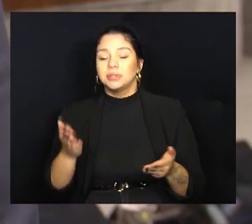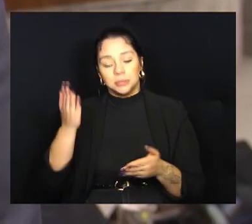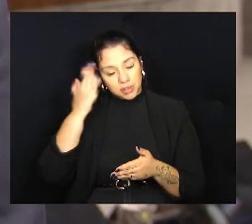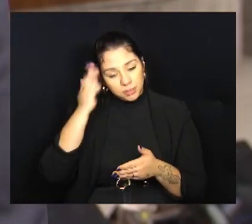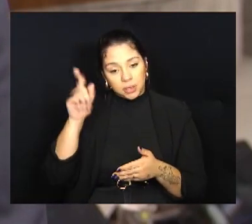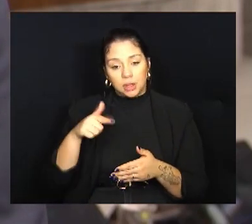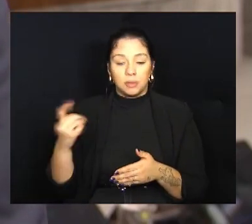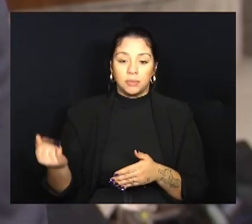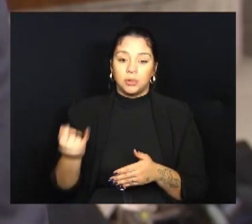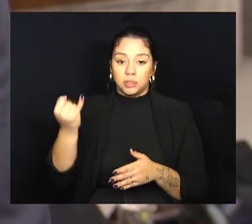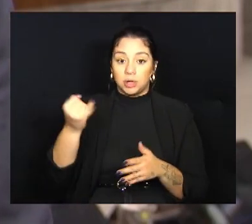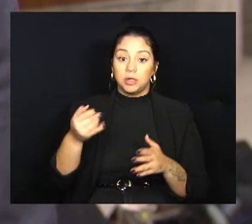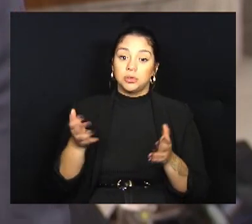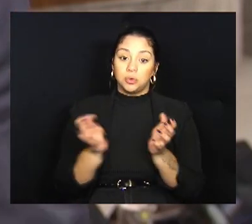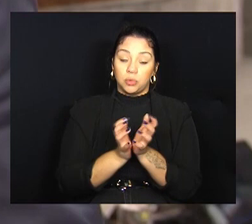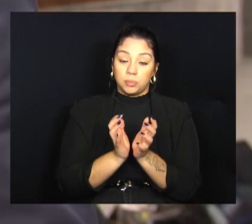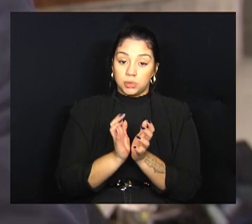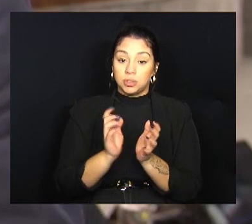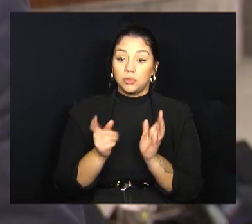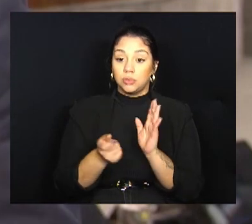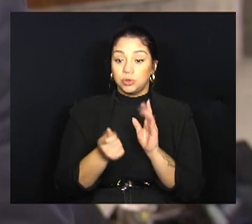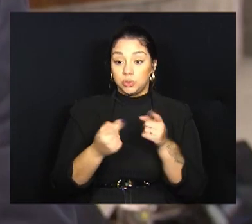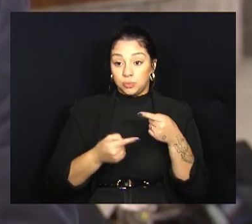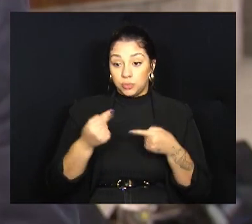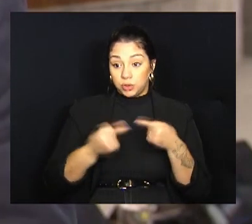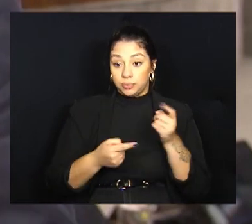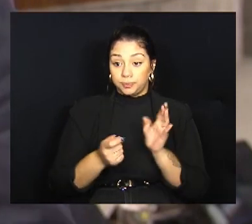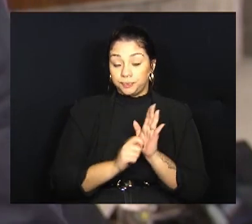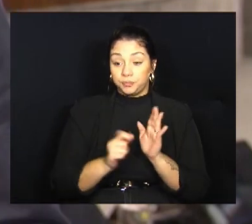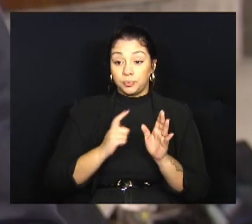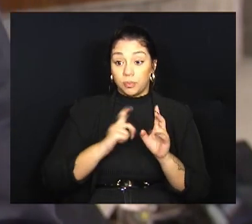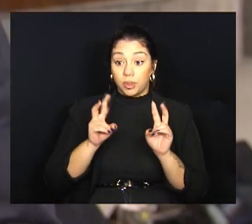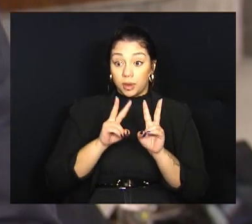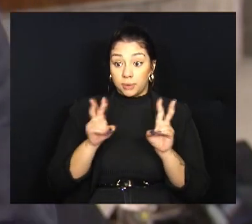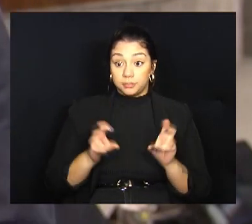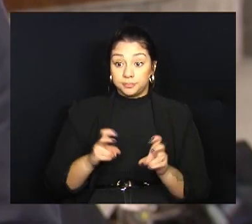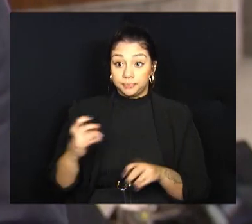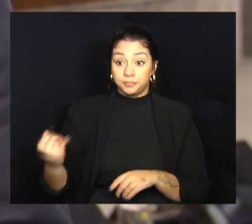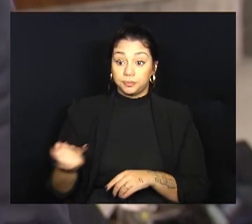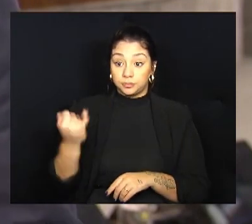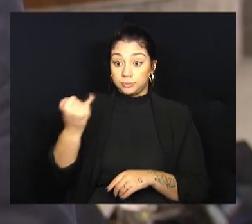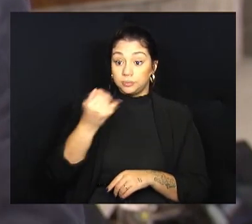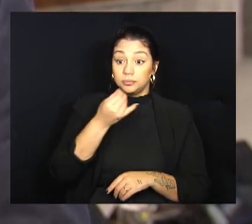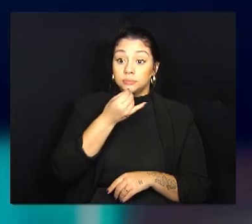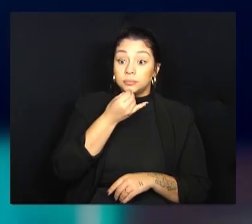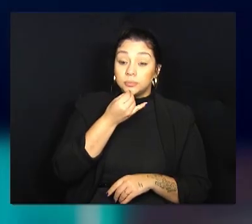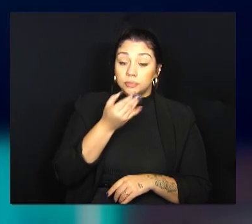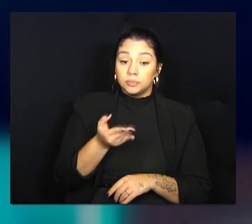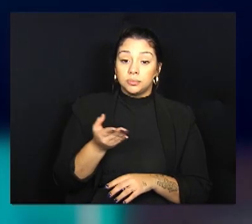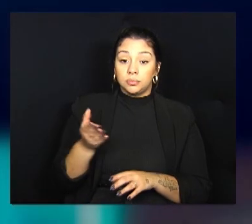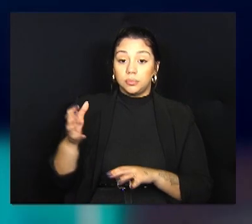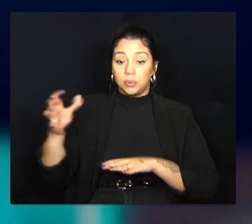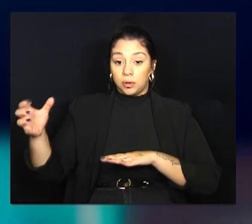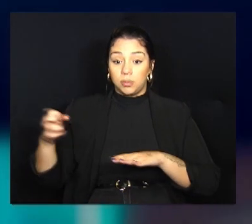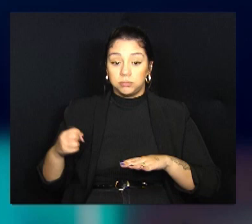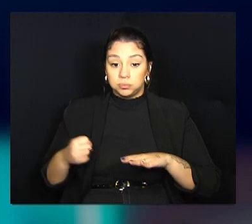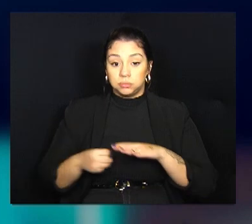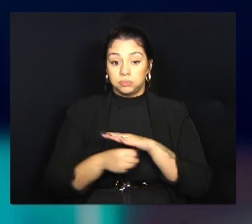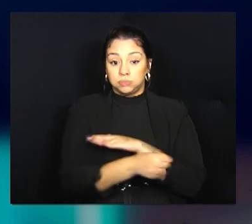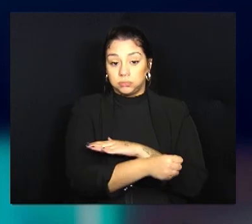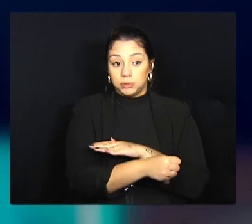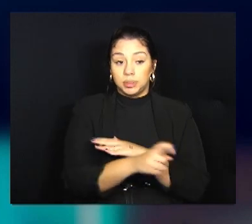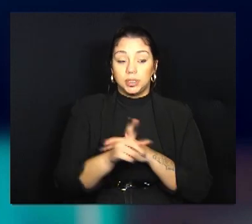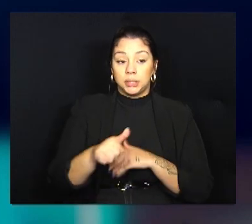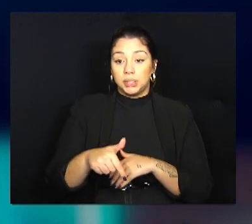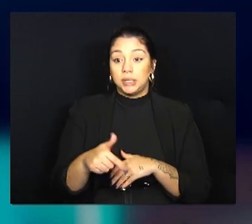prevenção às drogas. Então nós trouxemos assuntos relevantes como, por exemplo, internação compulsória, que é aquela internação